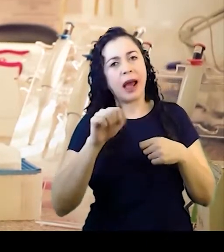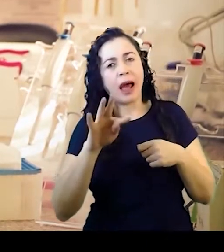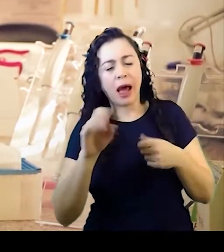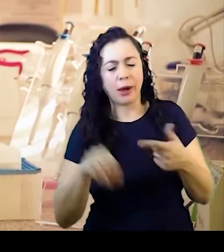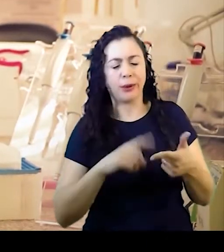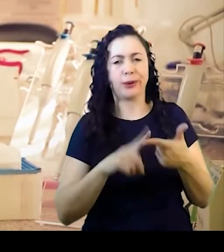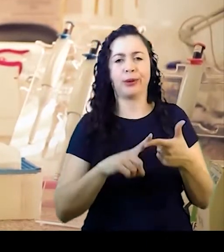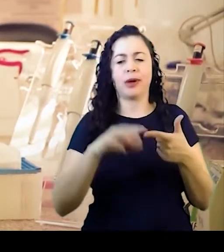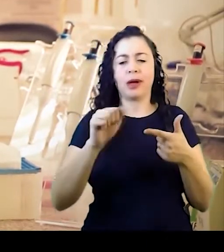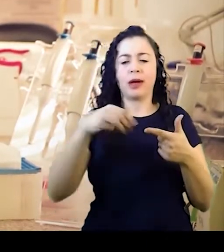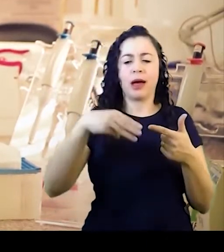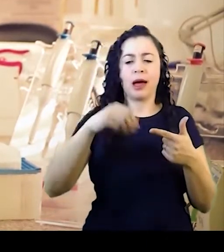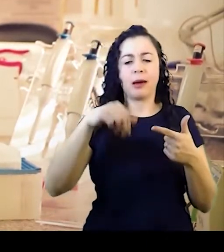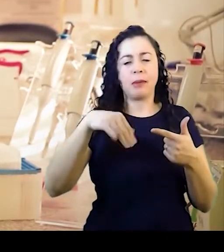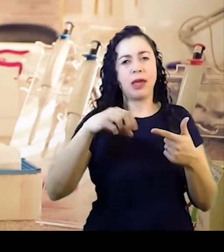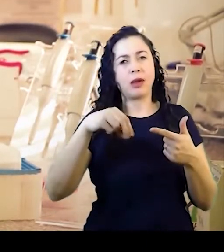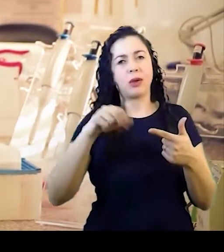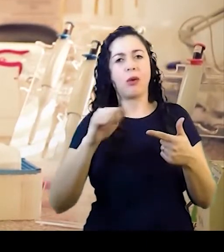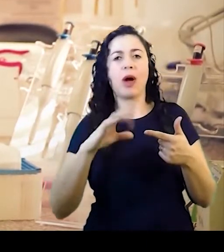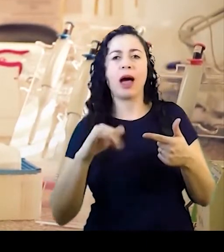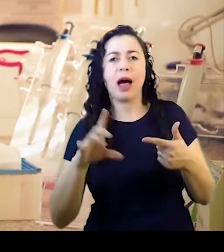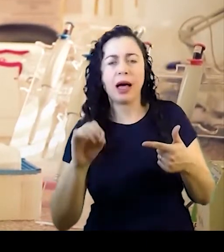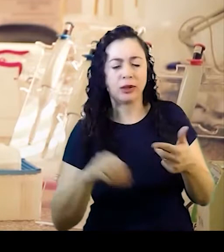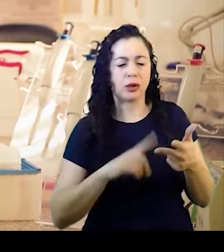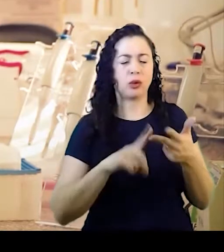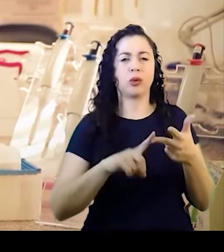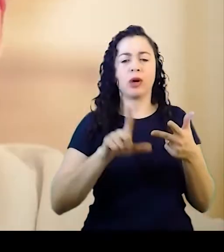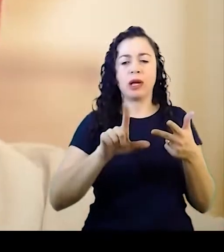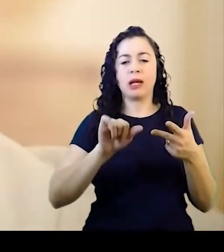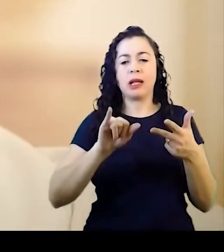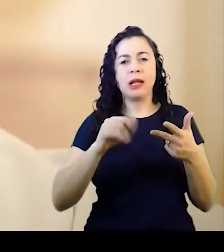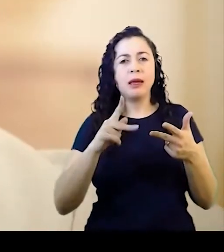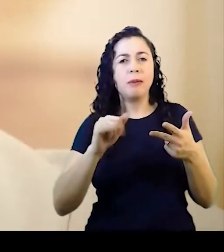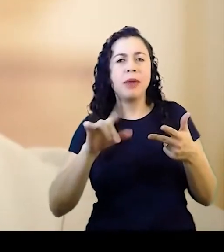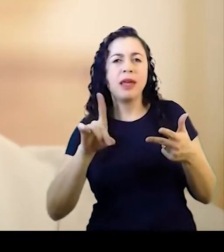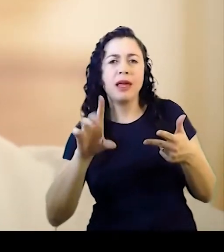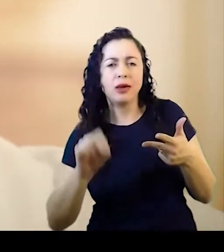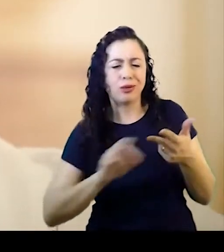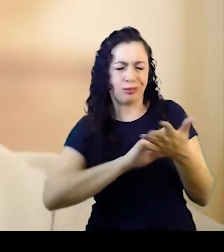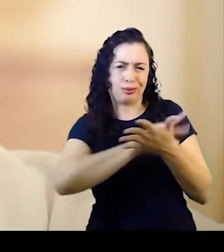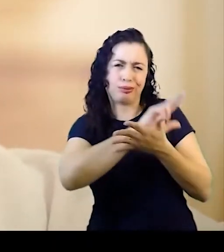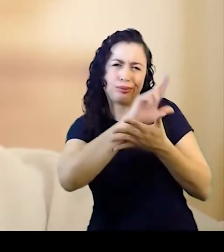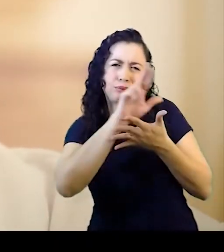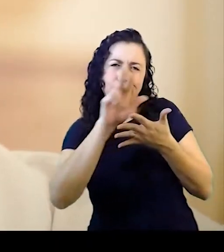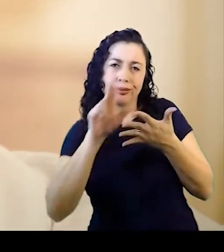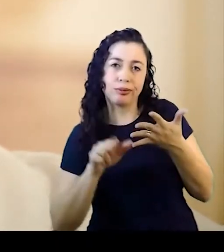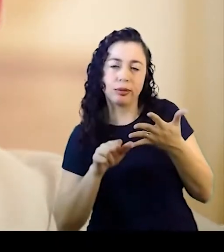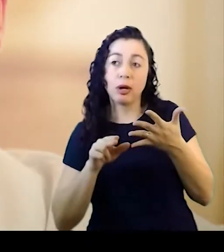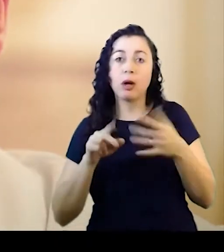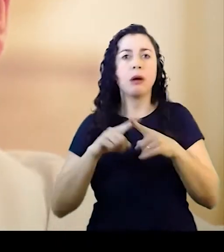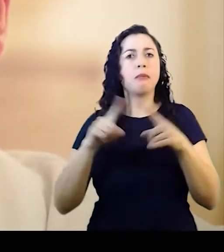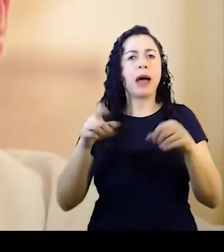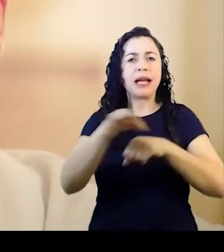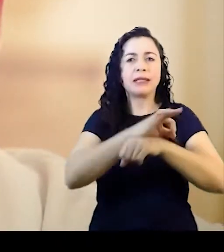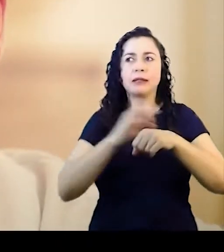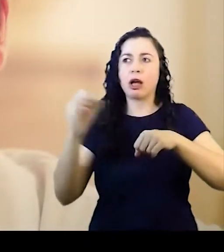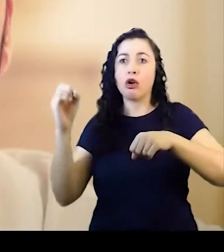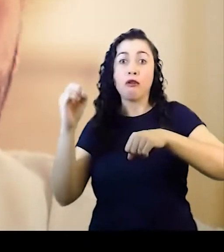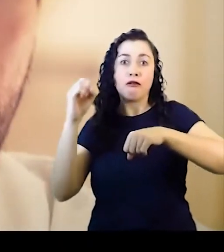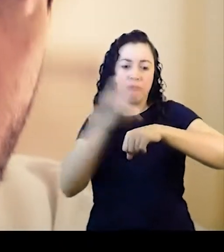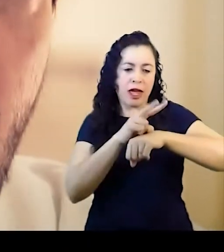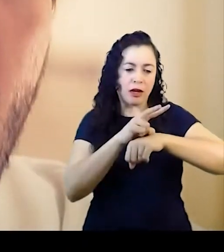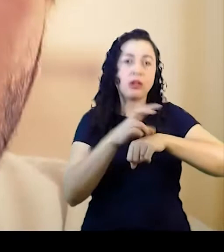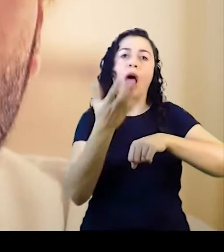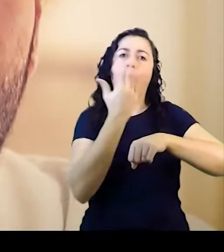os componentes das proteínas, consumir lipídios. E o vírus usa, quando ele infecta uma célula, ele usa